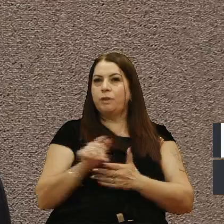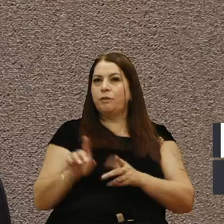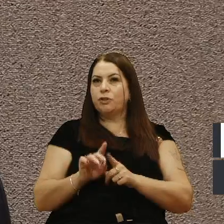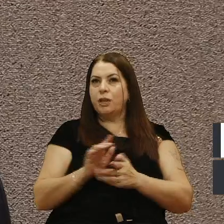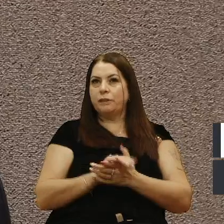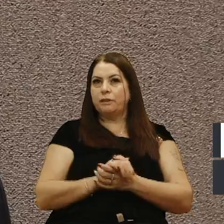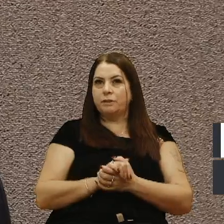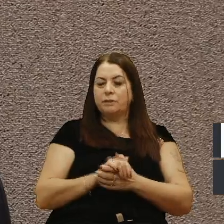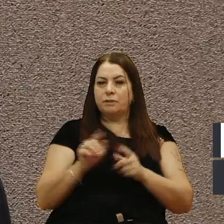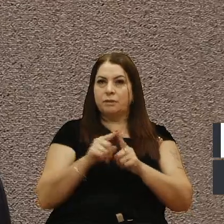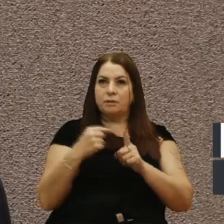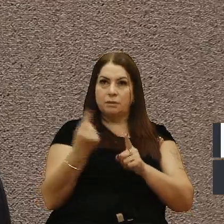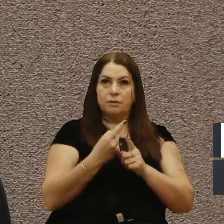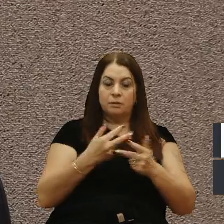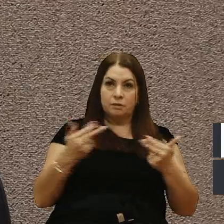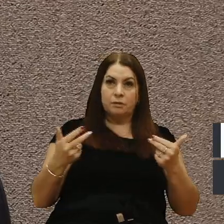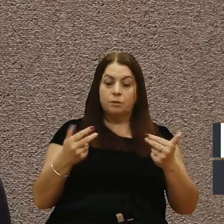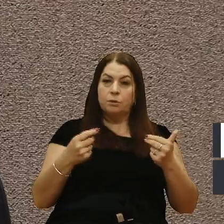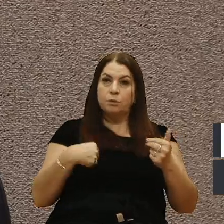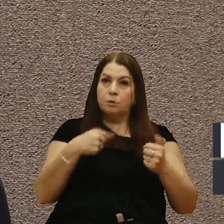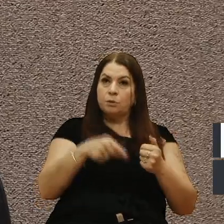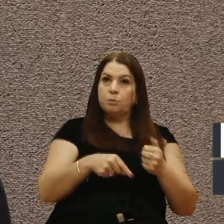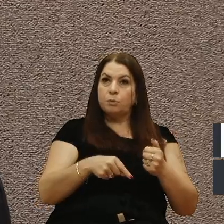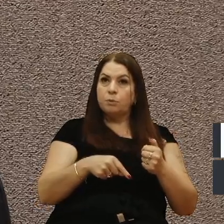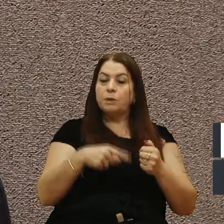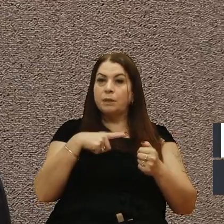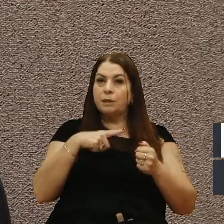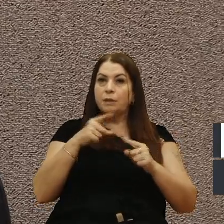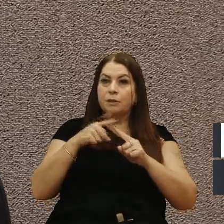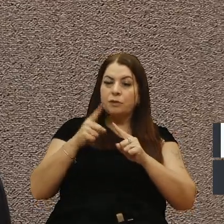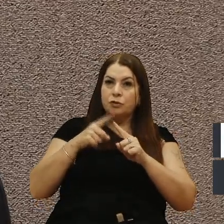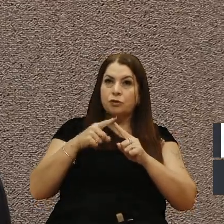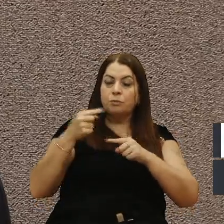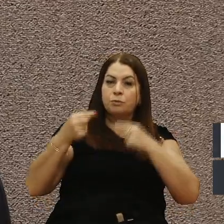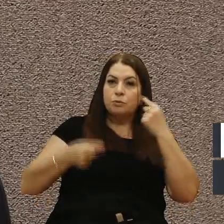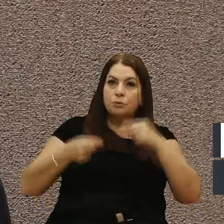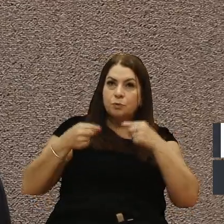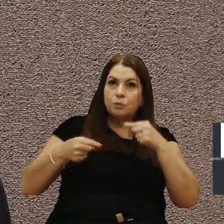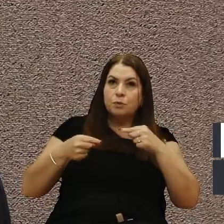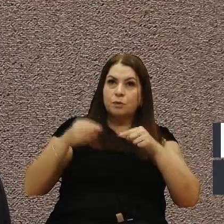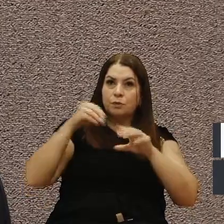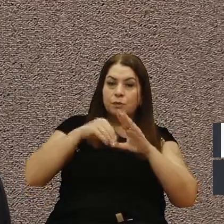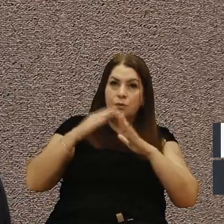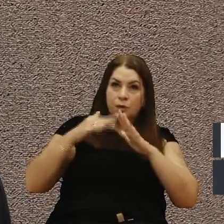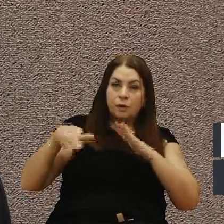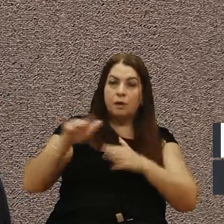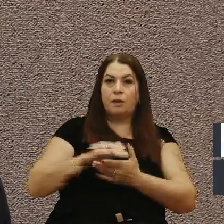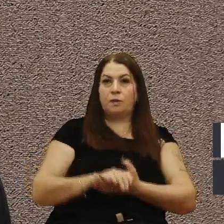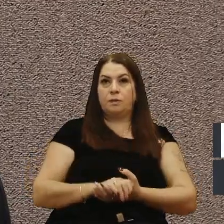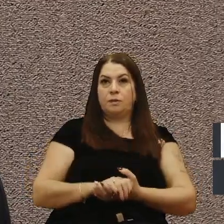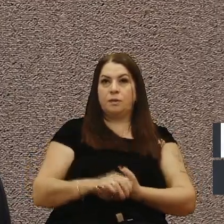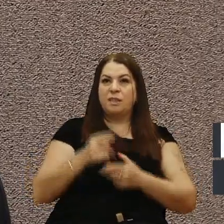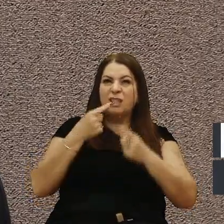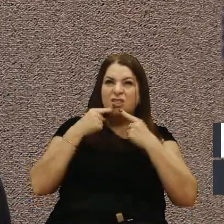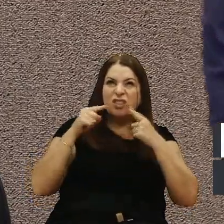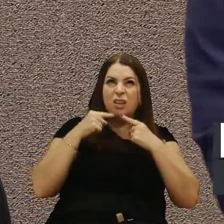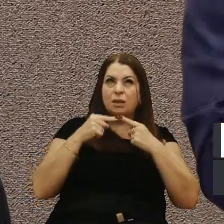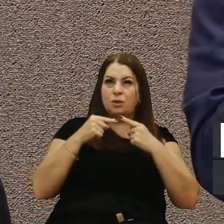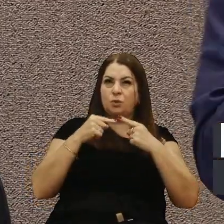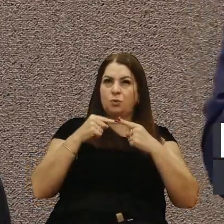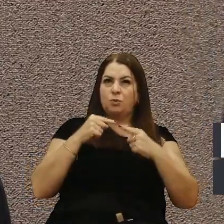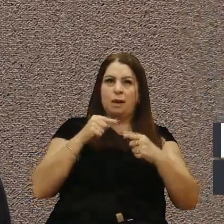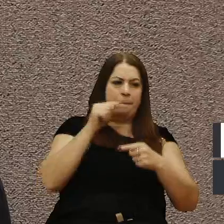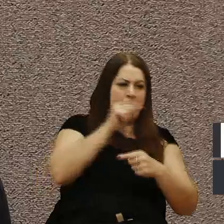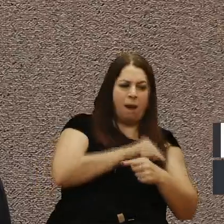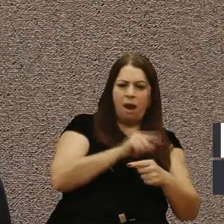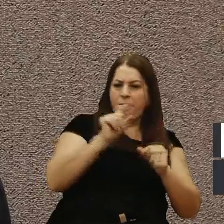me manifesto muito pouco quando que há esse tipo de discussão aqui dentro da casa, criticando, batendo, porque